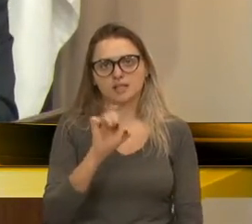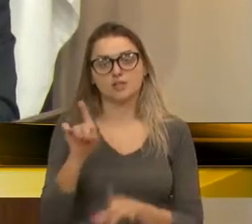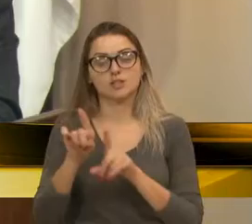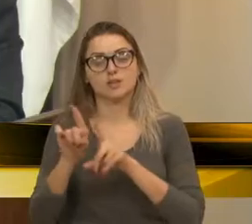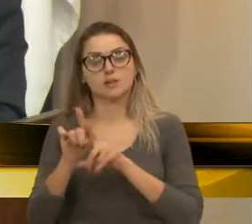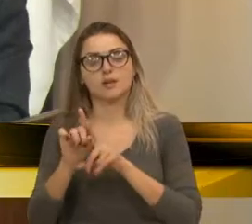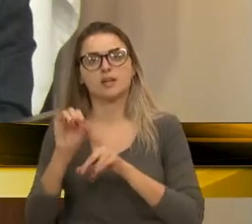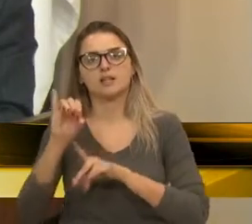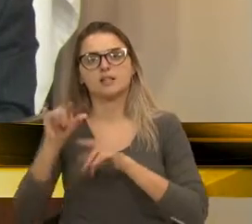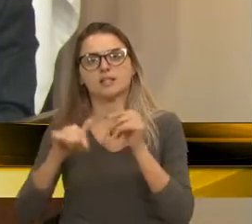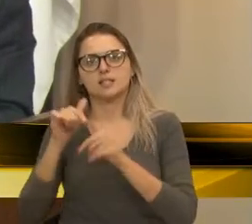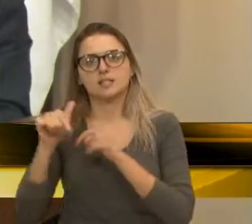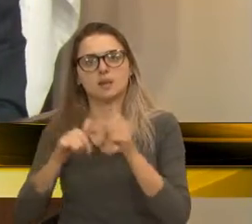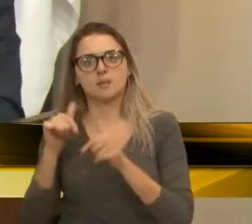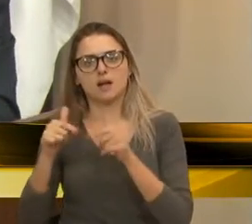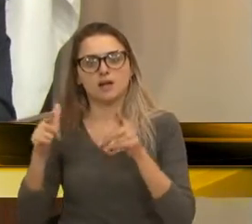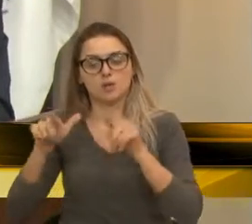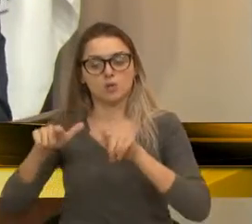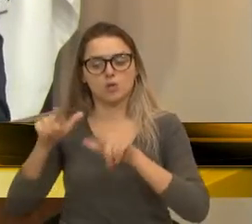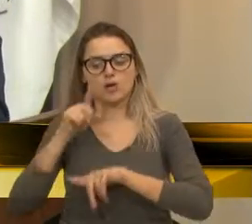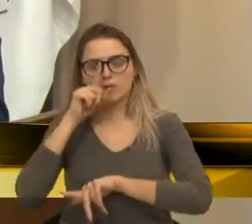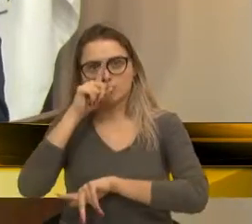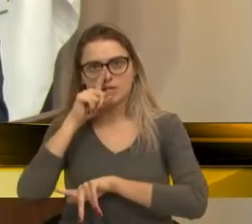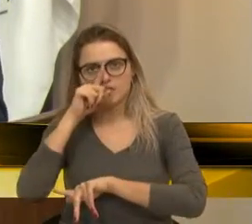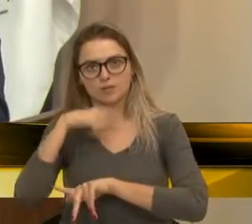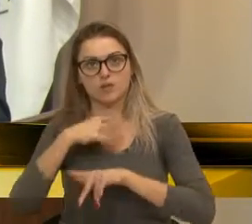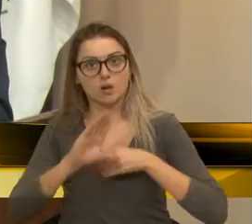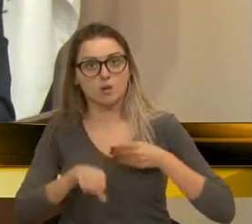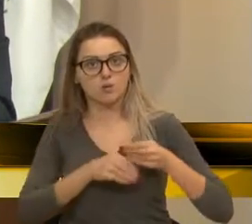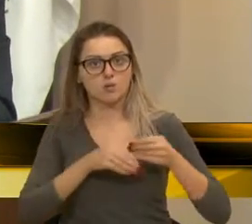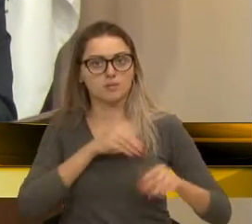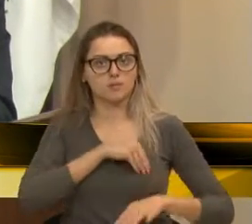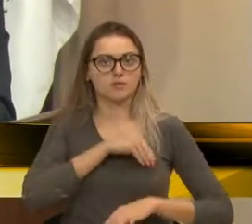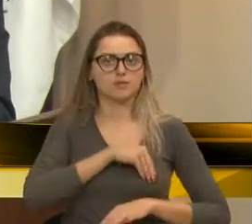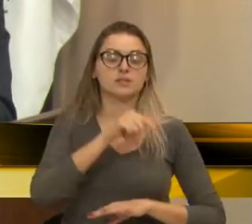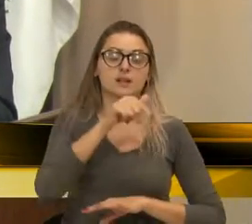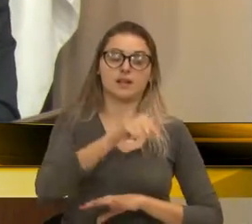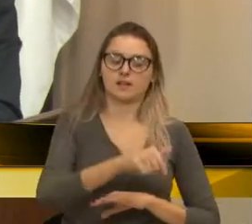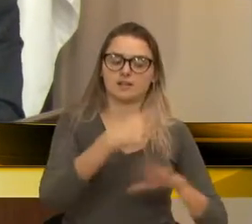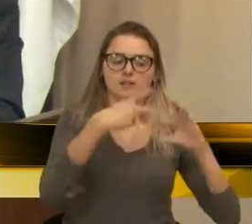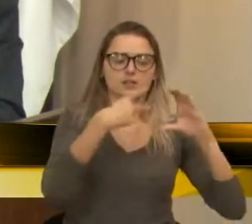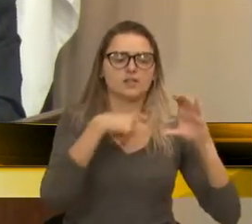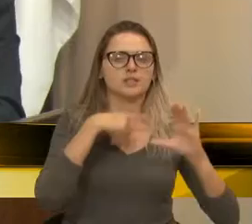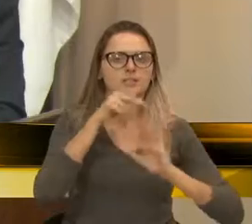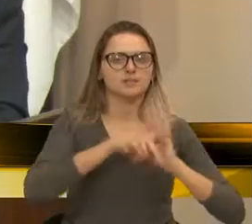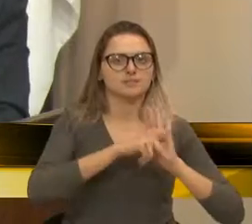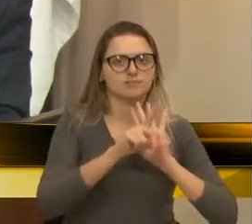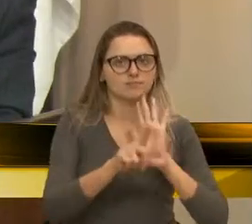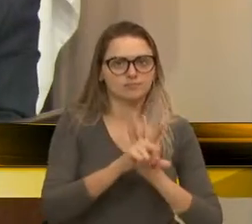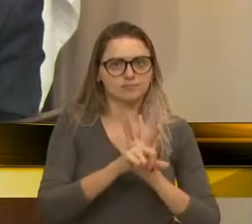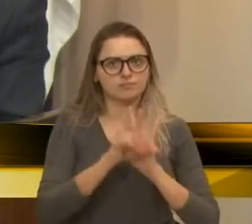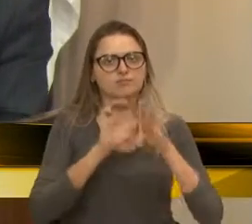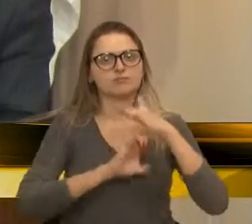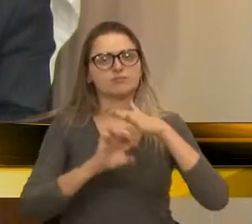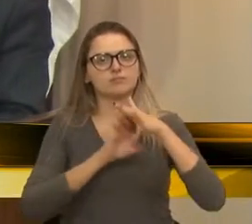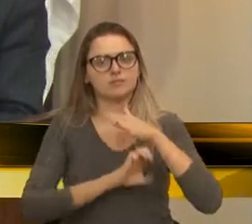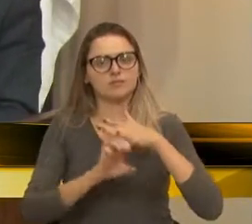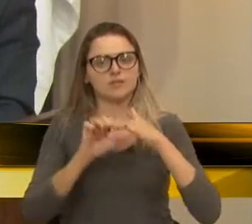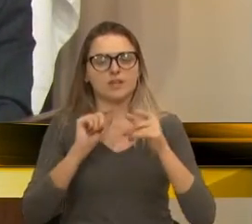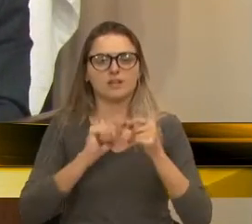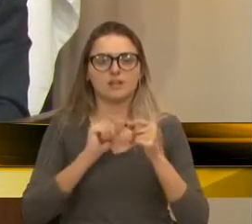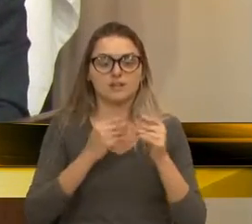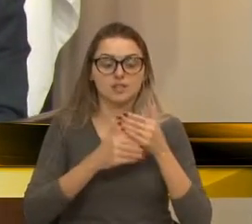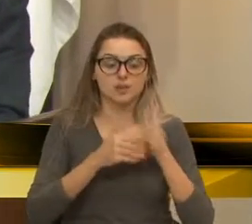vereador Eloy, da autarquia foi que na casa temos um projeto de lei que trata disso, de uma empresa que deve fazer toda